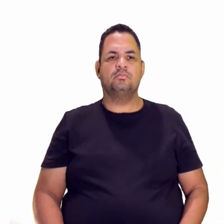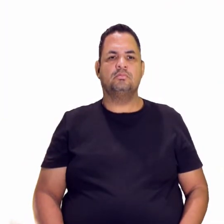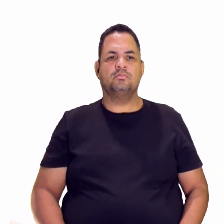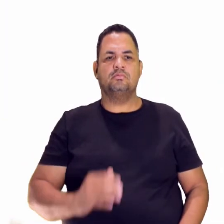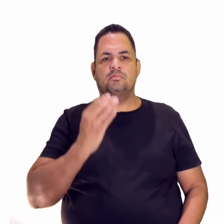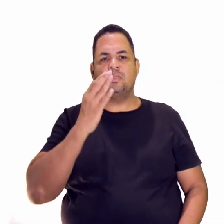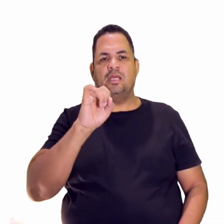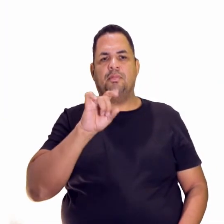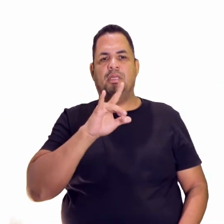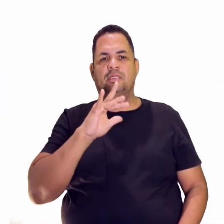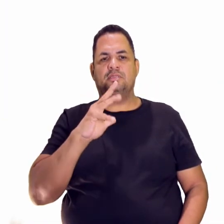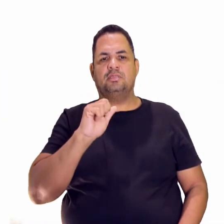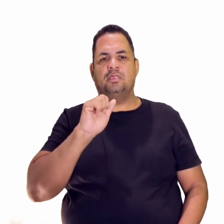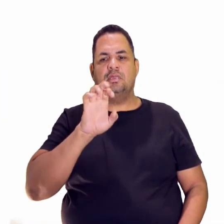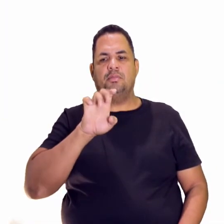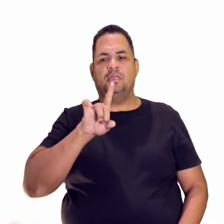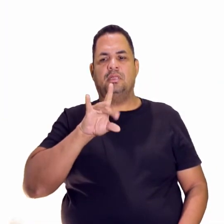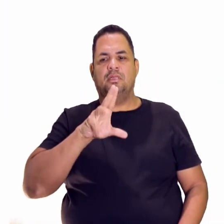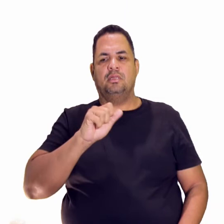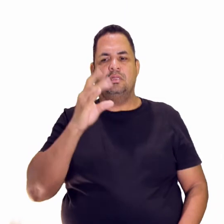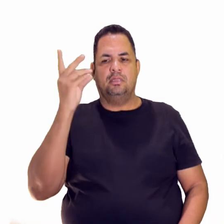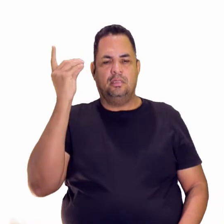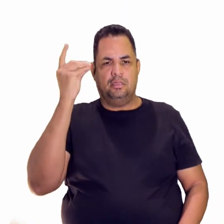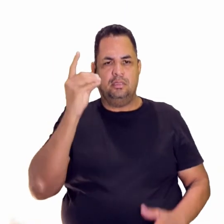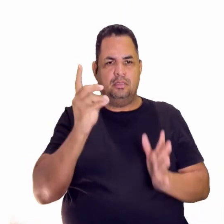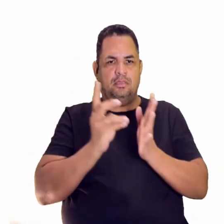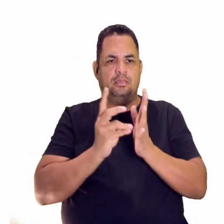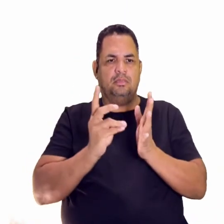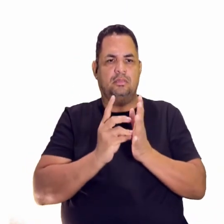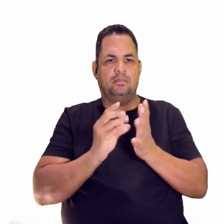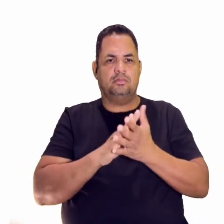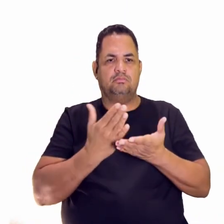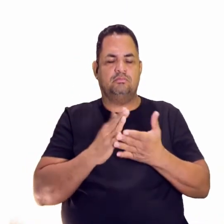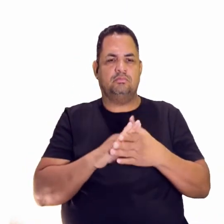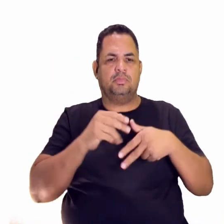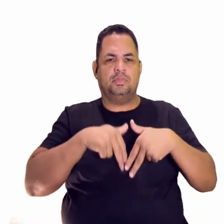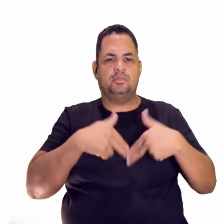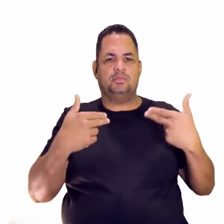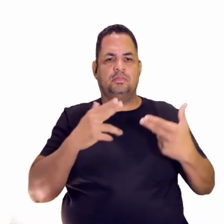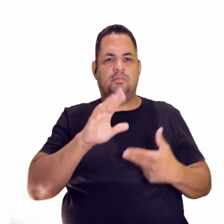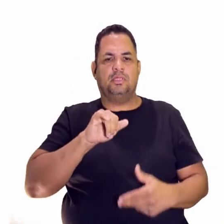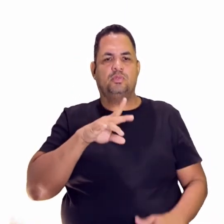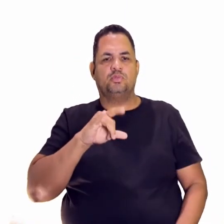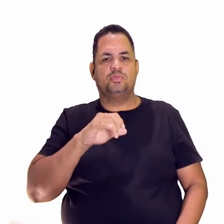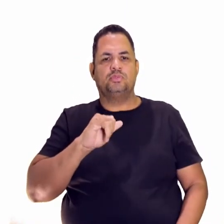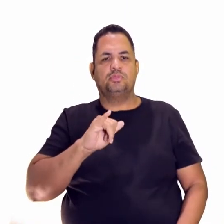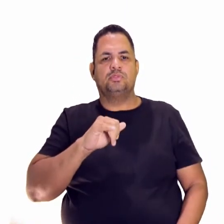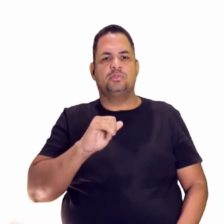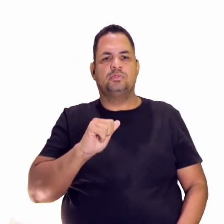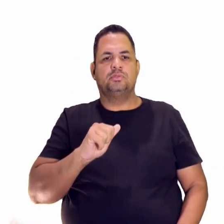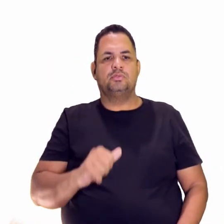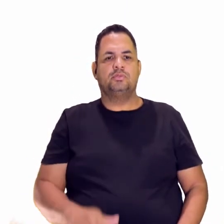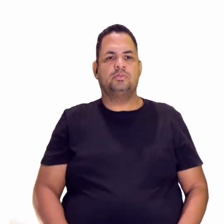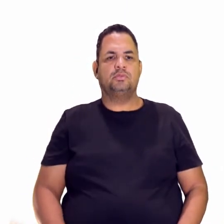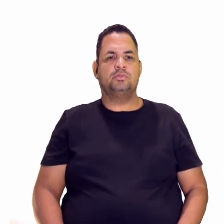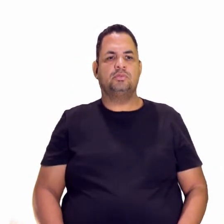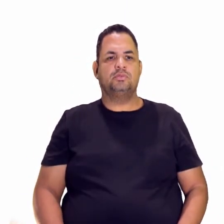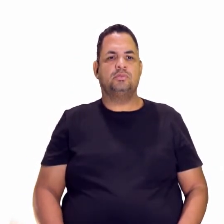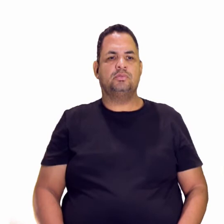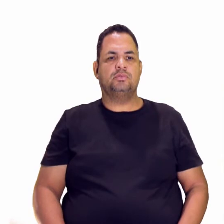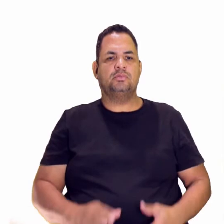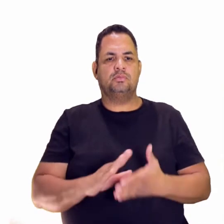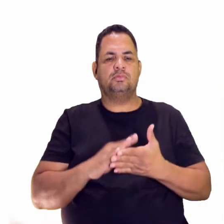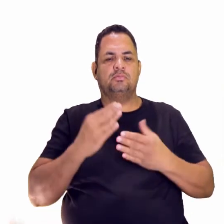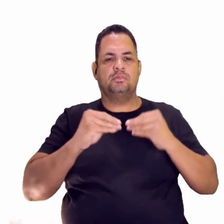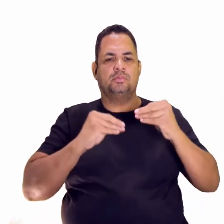Carmésia Emiliano também, uma indígena da etnia Macuxi, importante artista plástica contemporânea, com